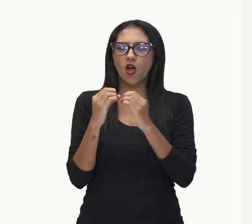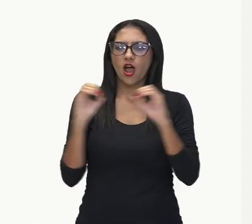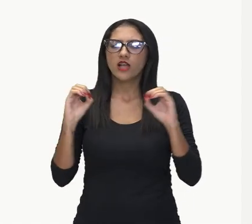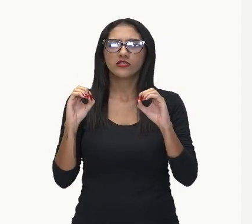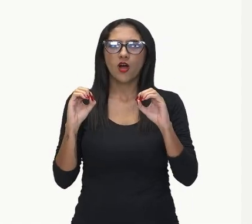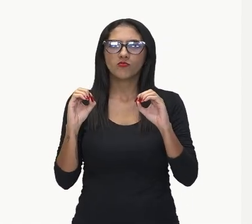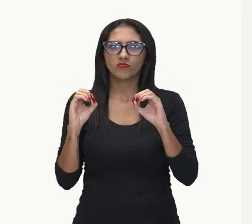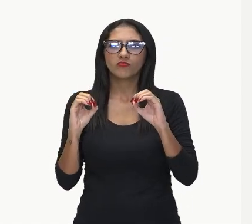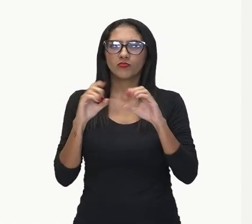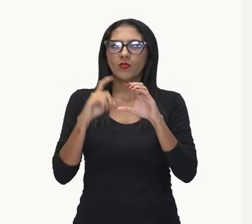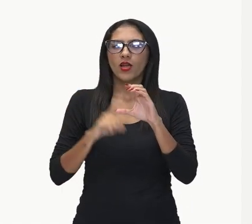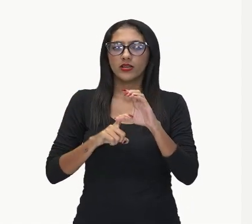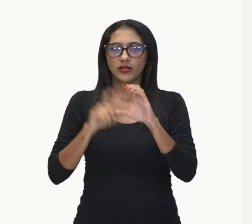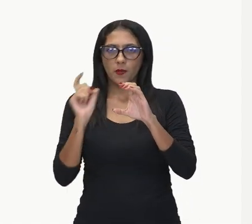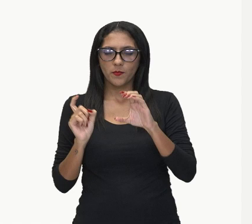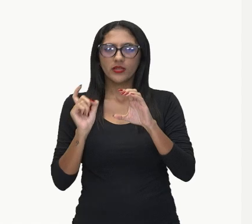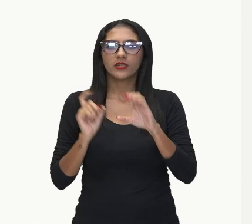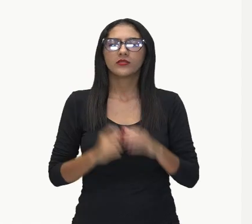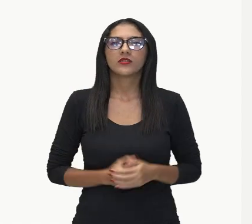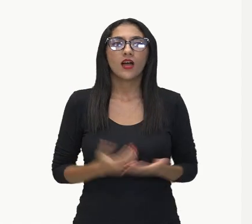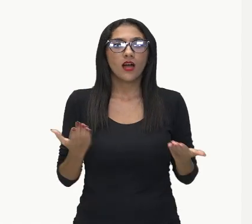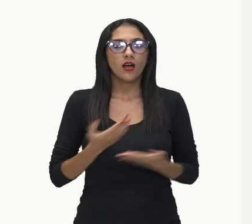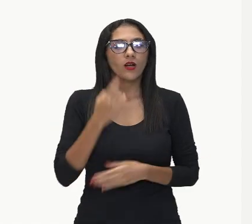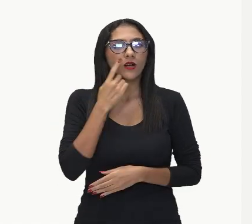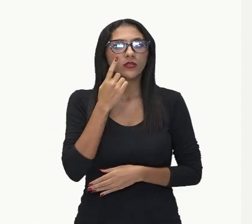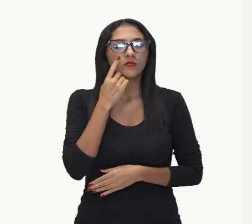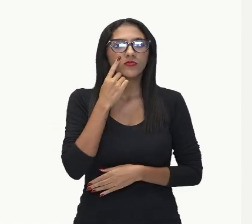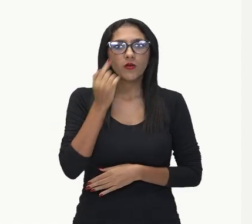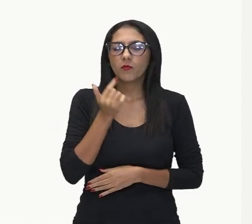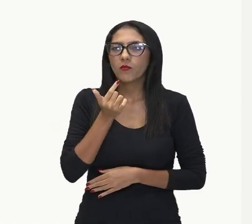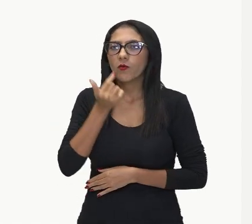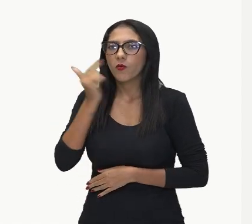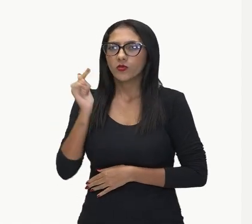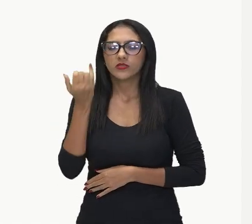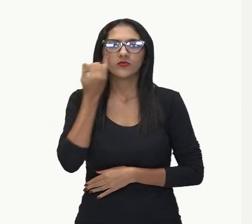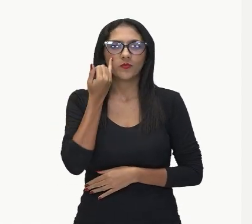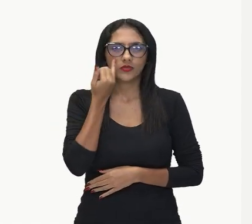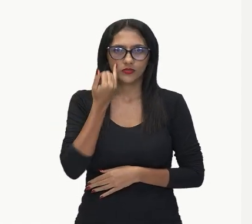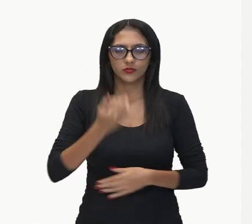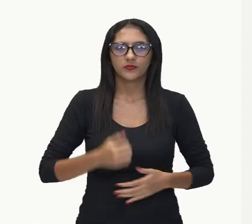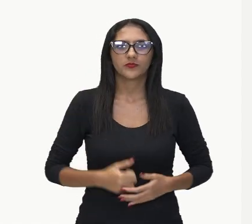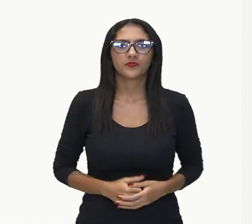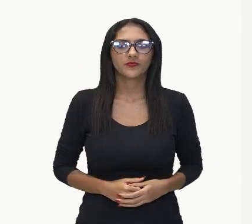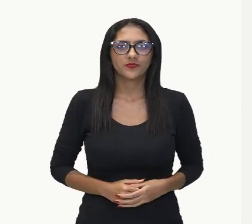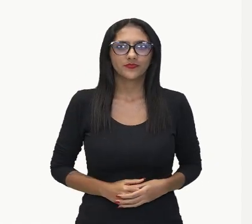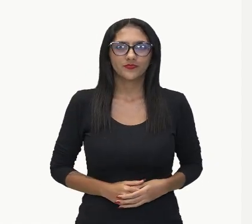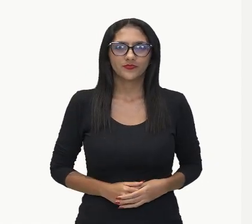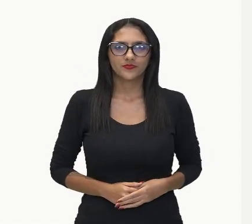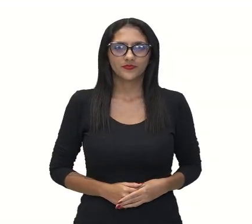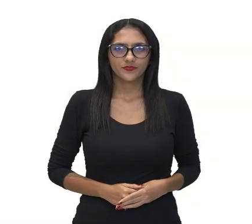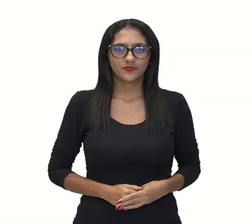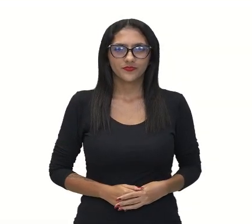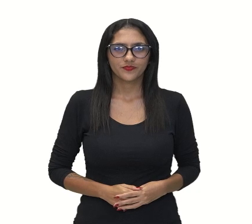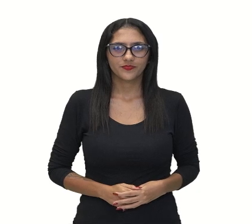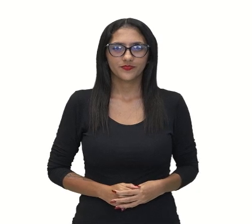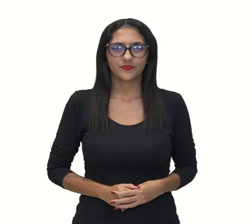independentes. Agora nós vamos expandir um pouquinho mais o nosso conhecimento sobre esse período, ok? Então, vamos lá.